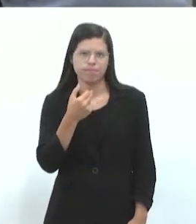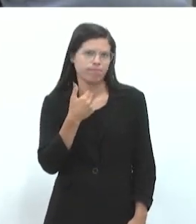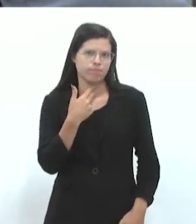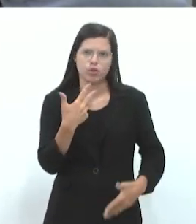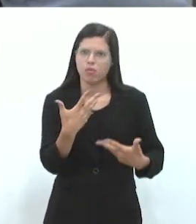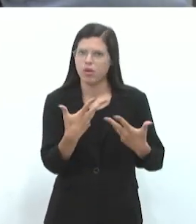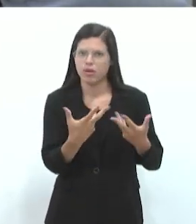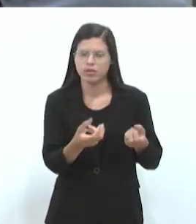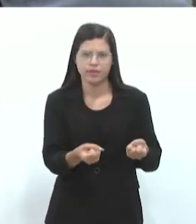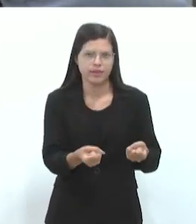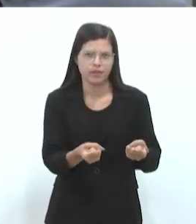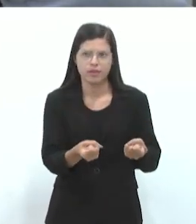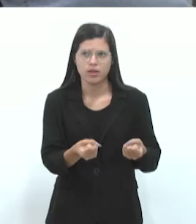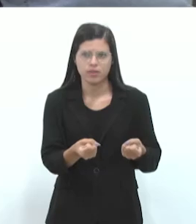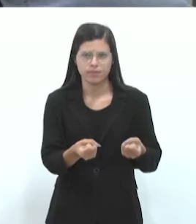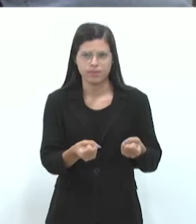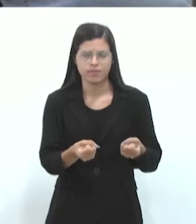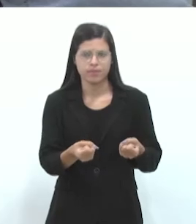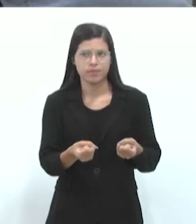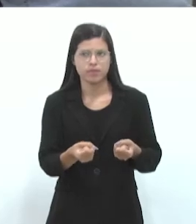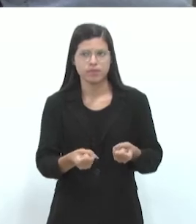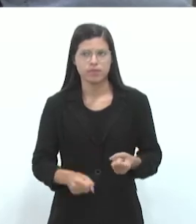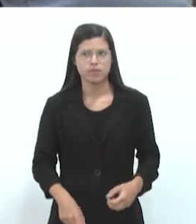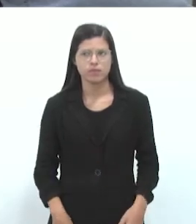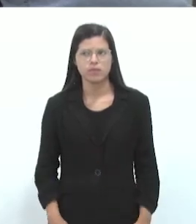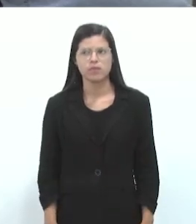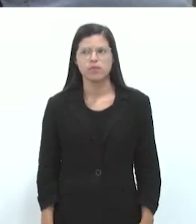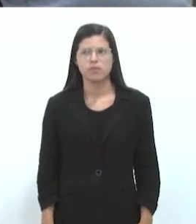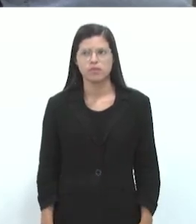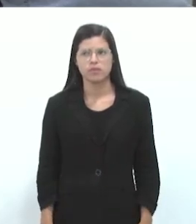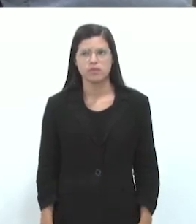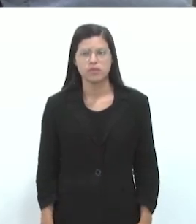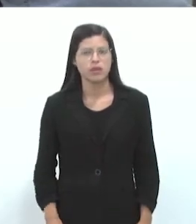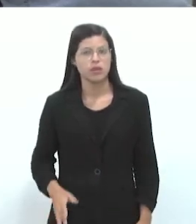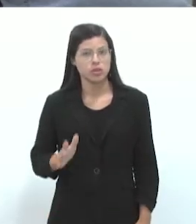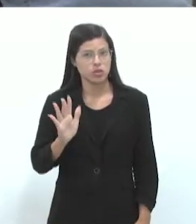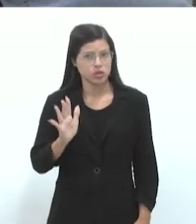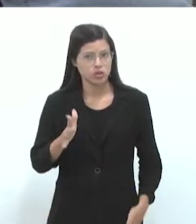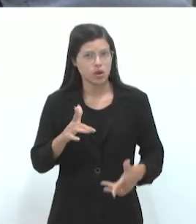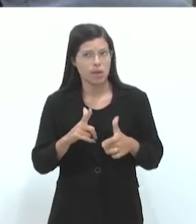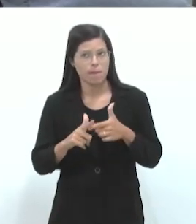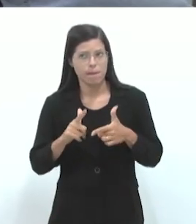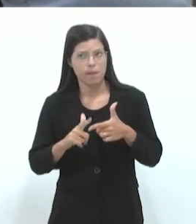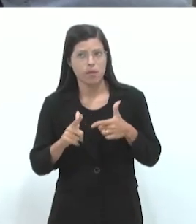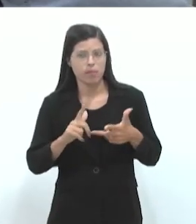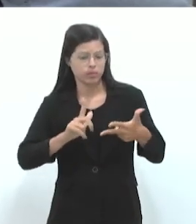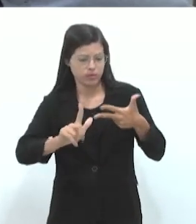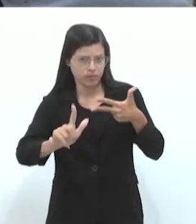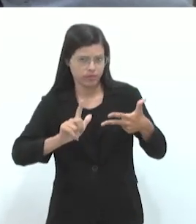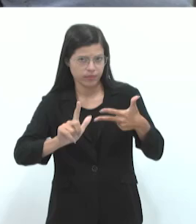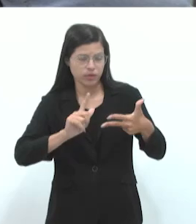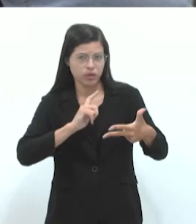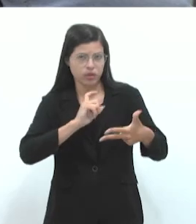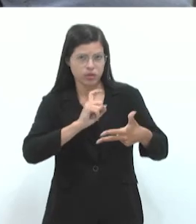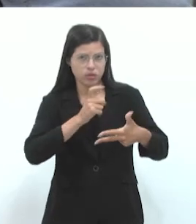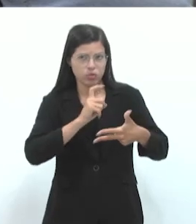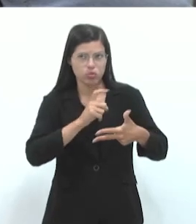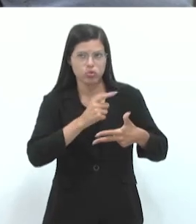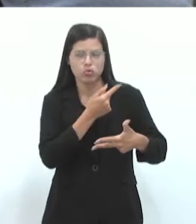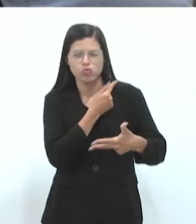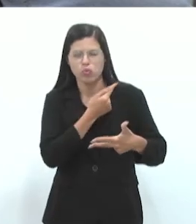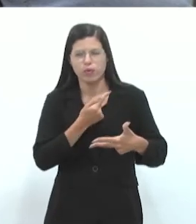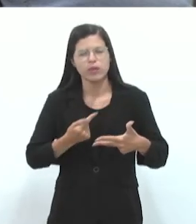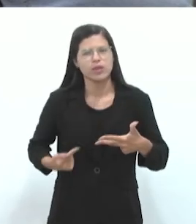inaceitáveis e já foi objeto de uma grande crise entre o Legislativo e o Executivo, quando era governador